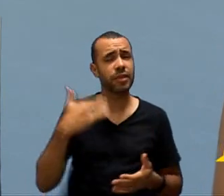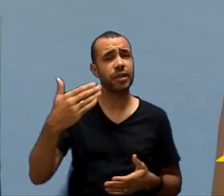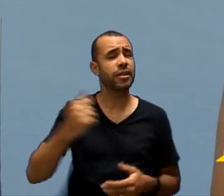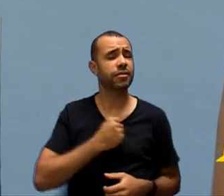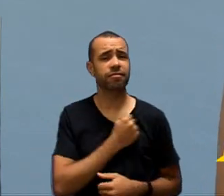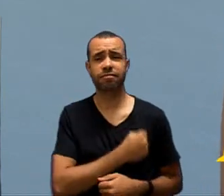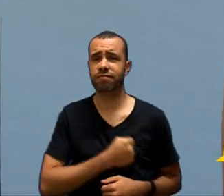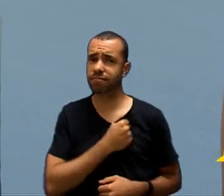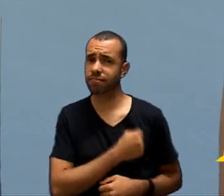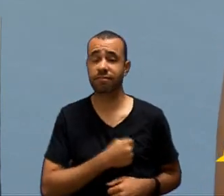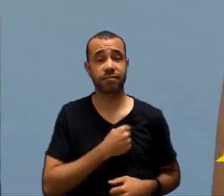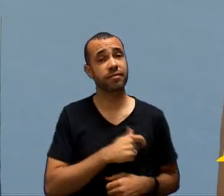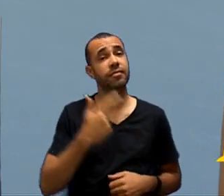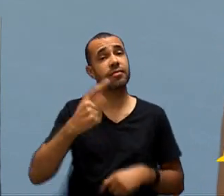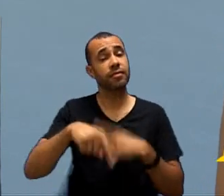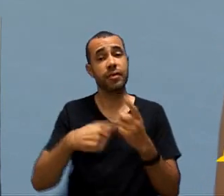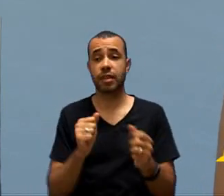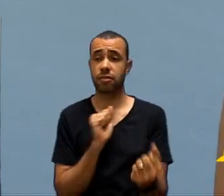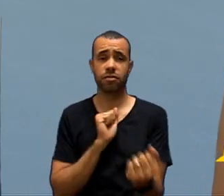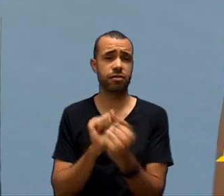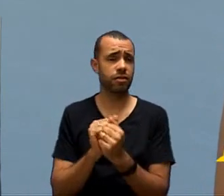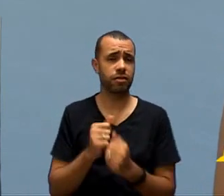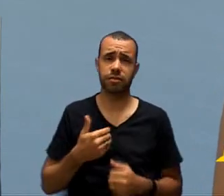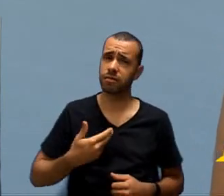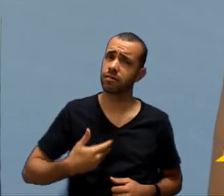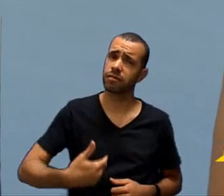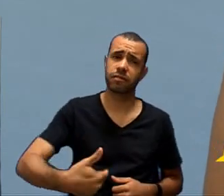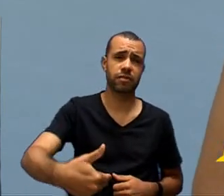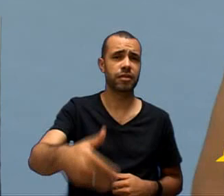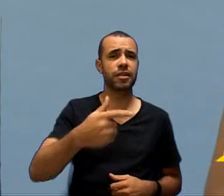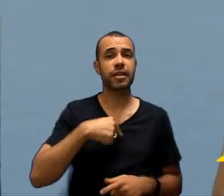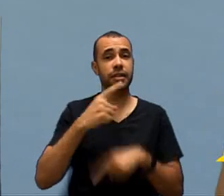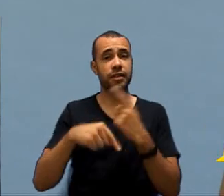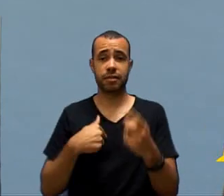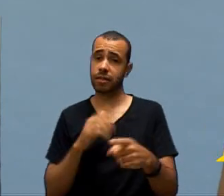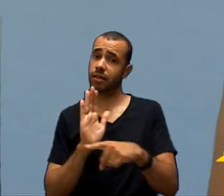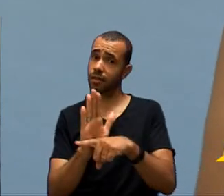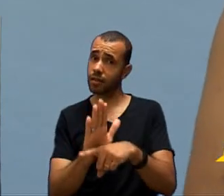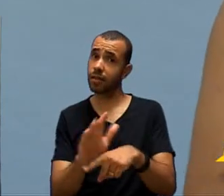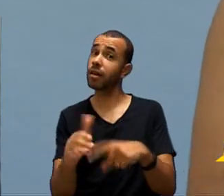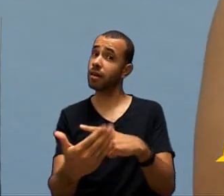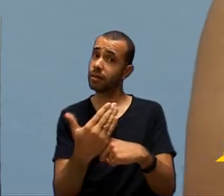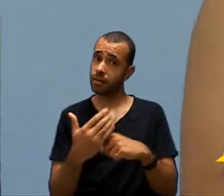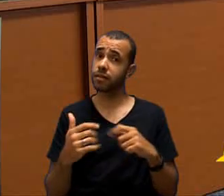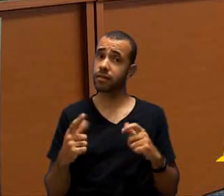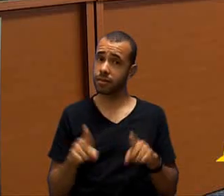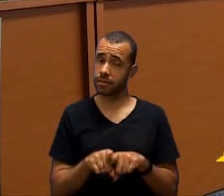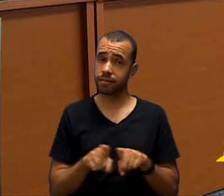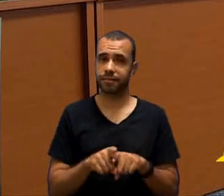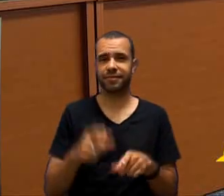contem comigo para sempre. E eu espero poder contar com vocês também. Obrigada.